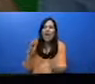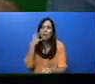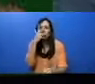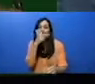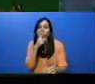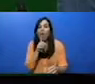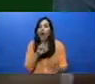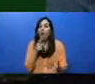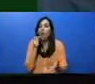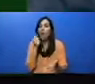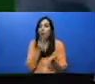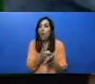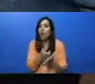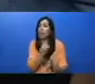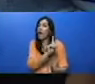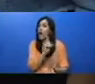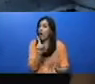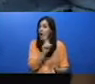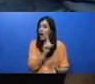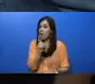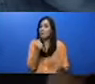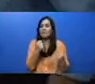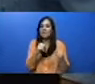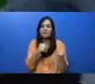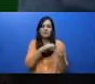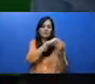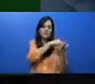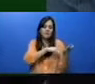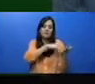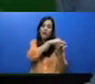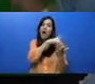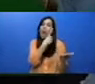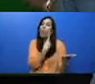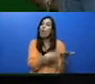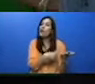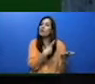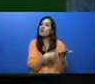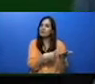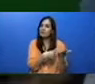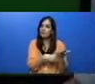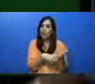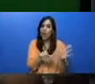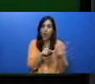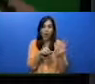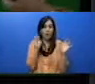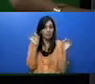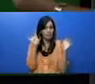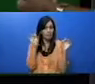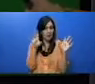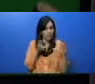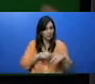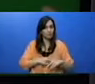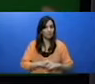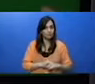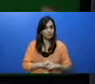bonitinho. Não, gente, vamos ver se tem a autorização, tá? Em lojas especializadas.